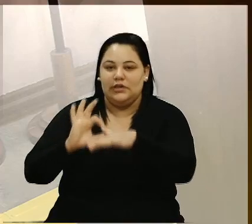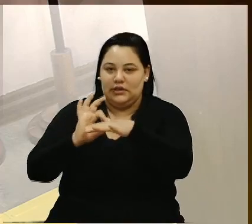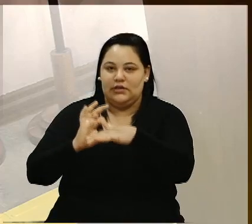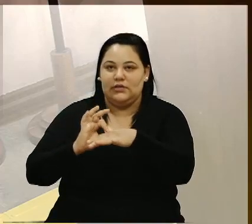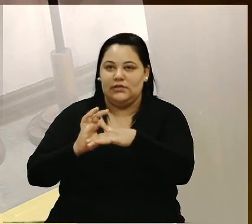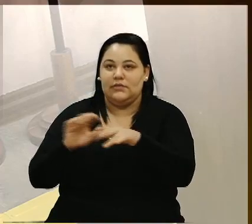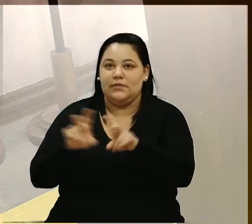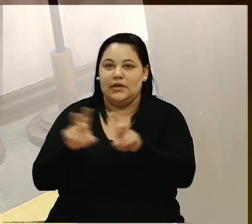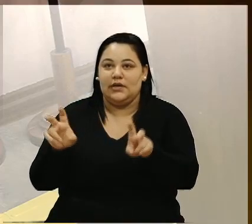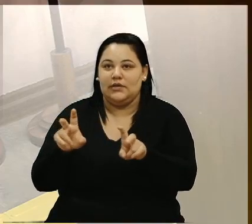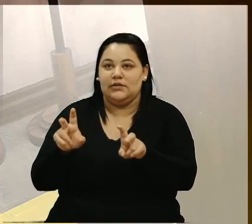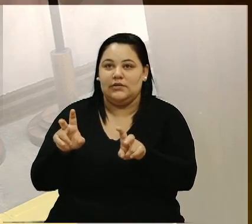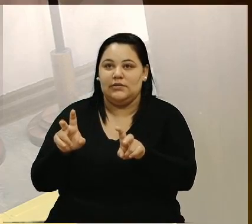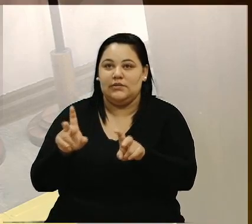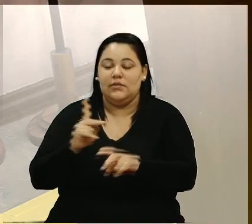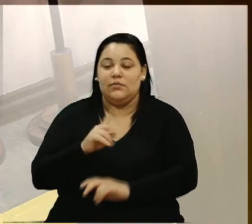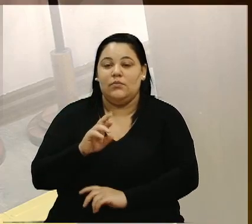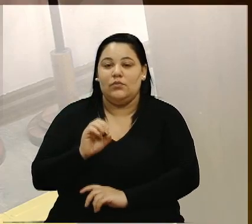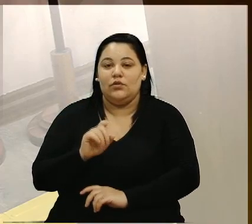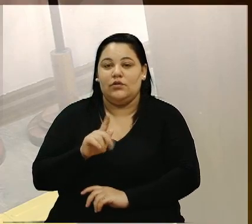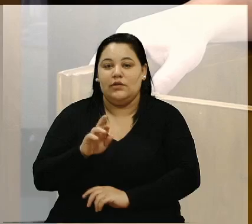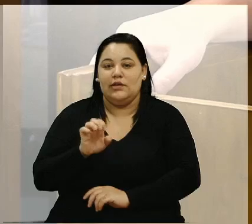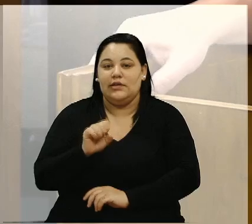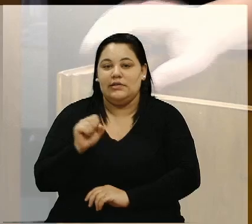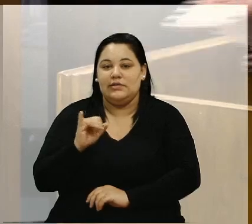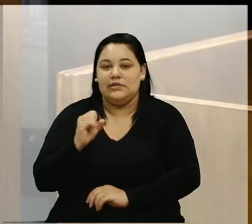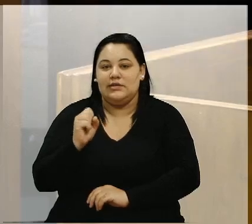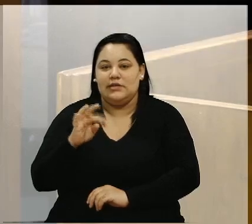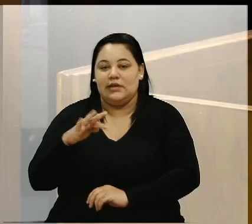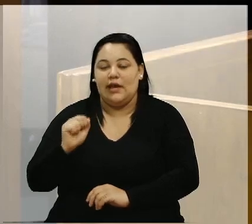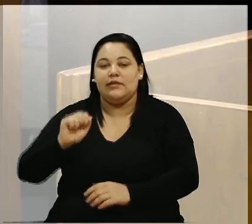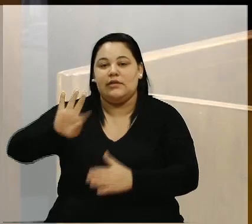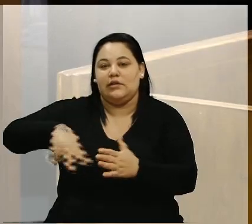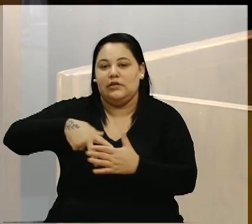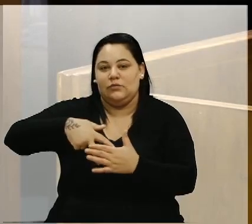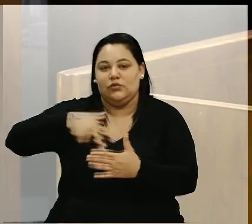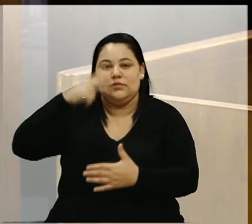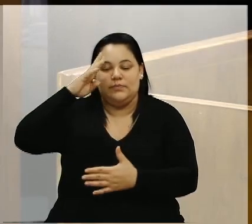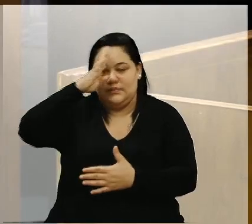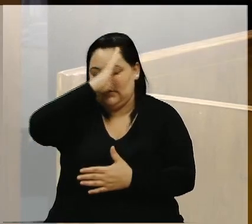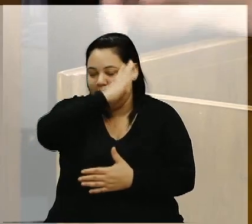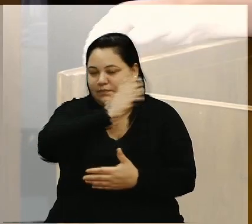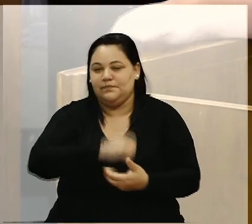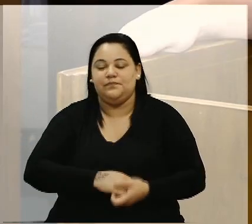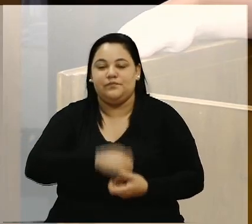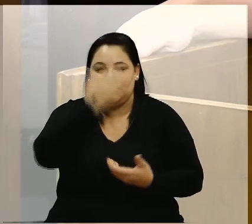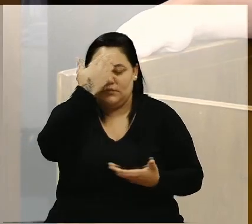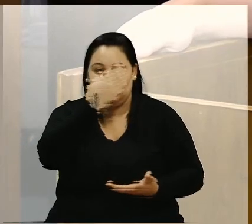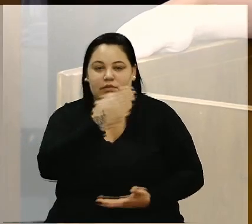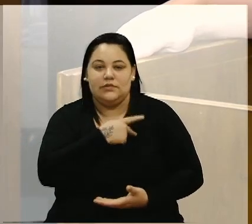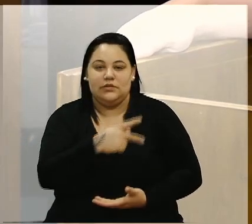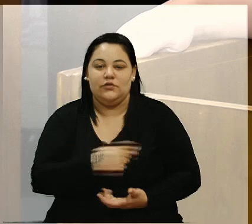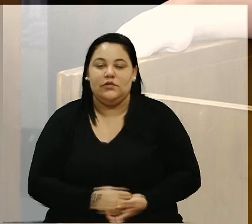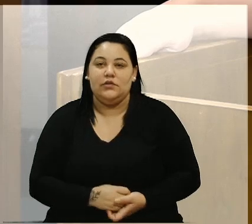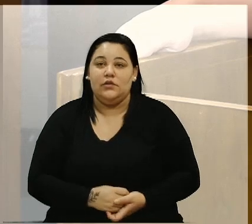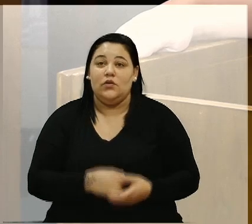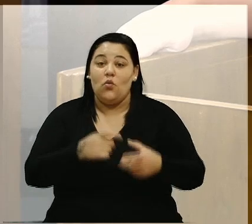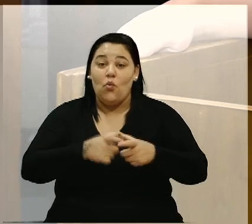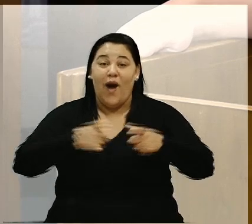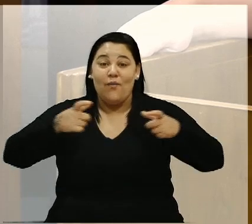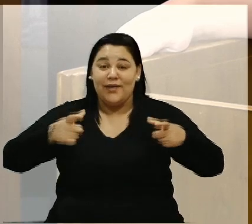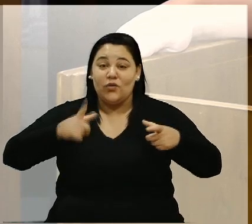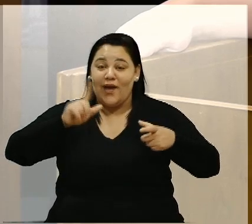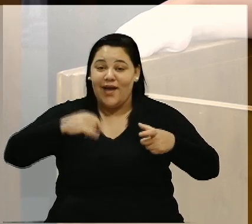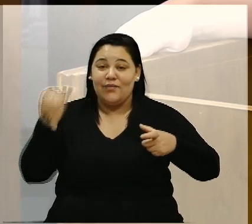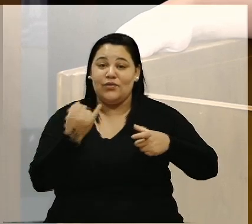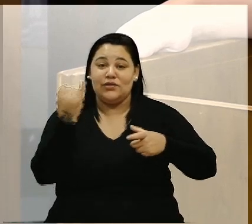do Progressistas, vereador Adriano Bressan na tribuna. Obrigado, presidente. A ampliação ela é super importante porque a gente continua com